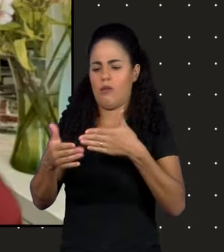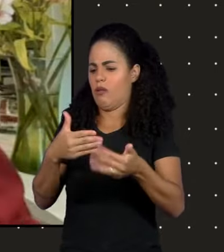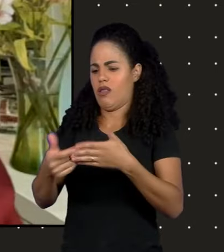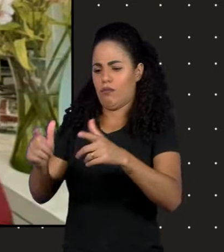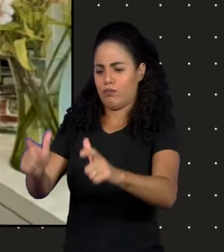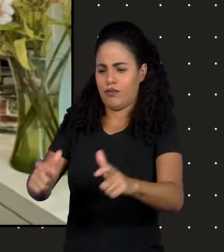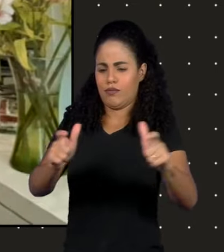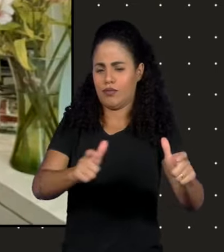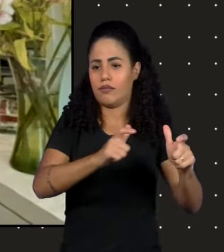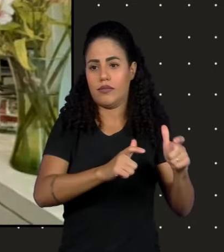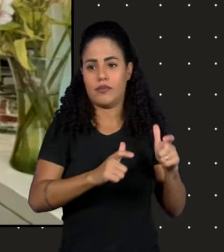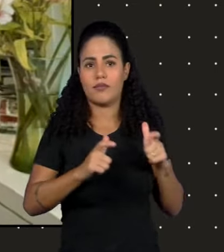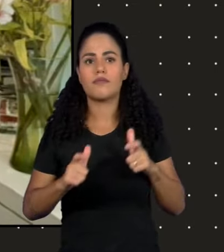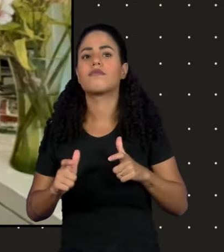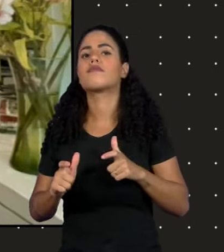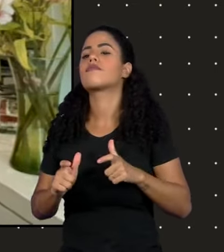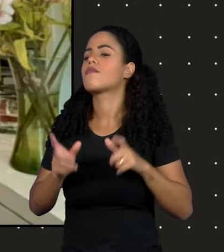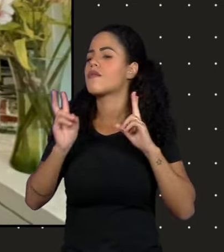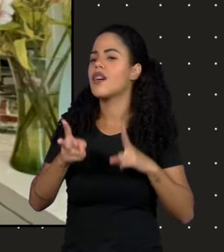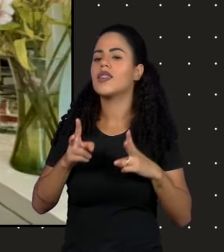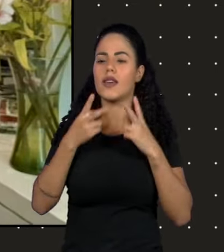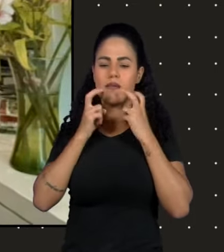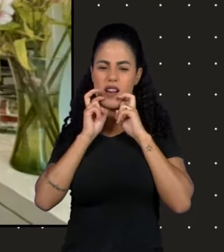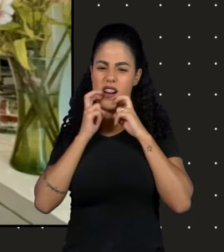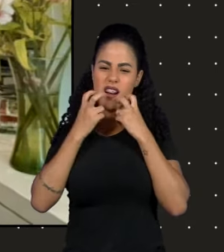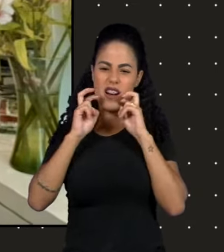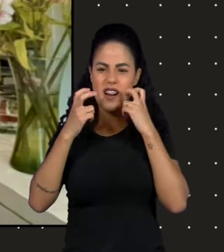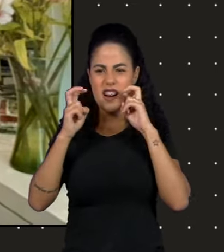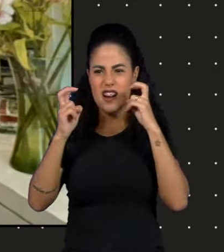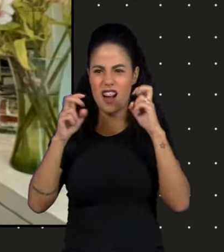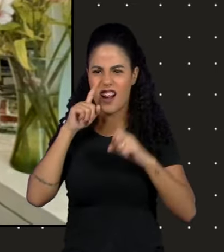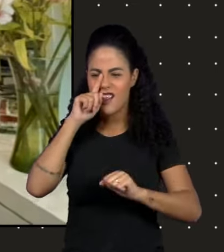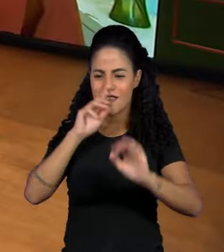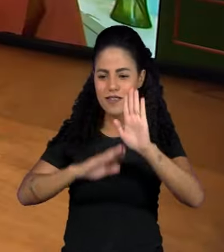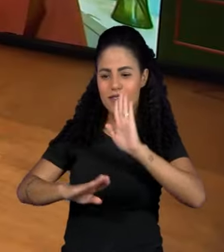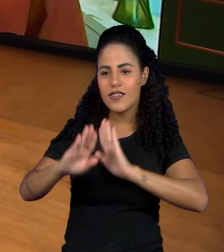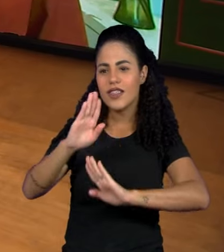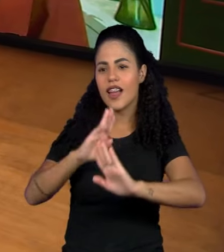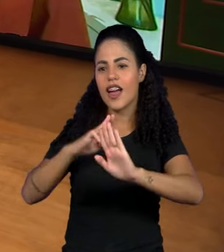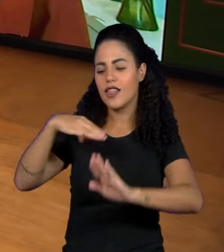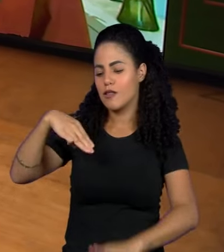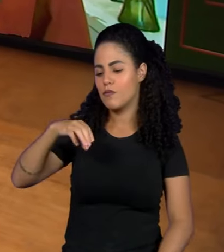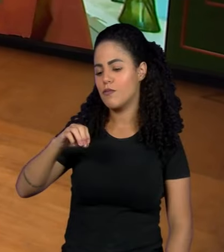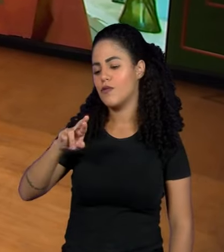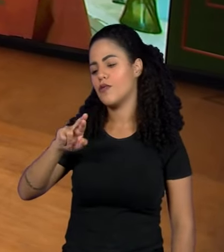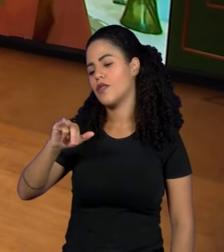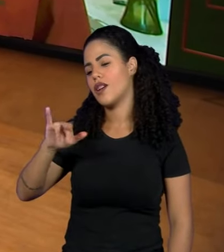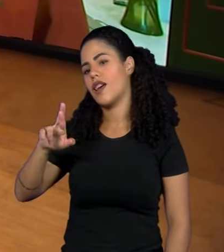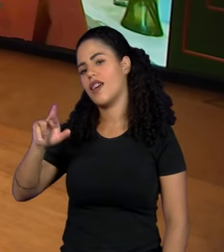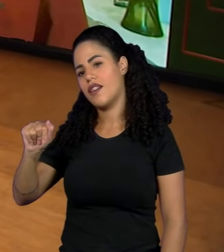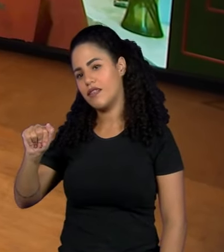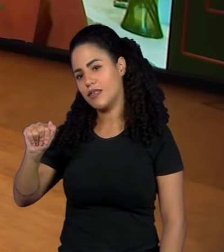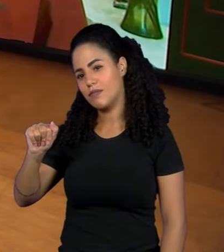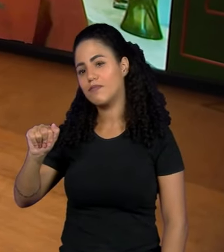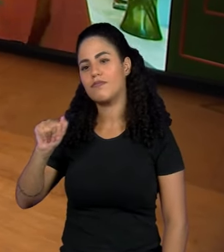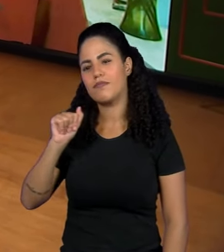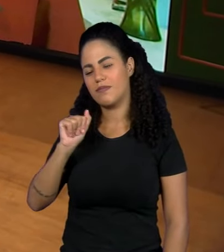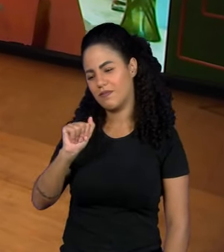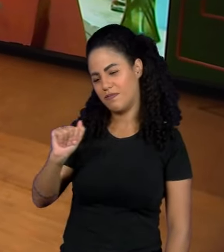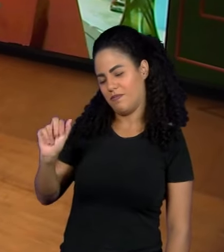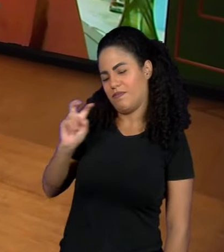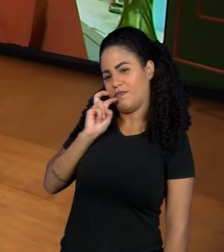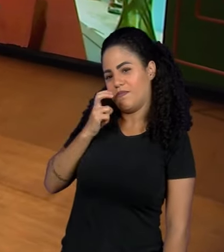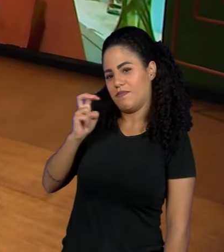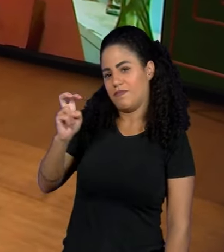circunstância, em qualquer lugar, esse grito de guerra, eu sempre brinquei com ele. "Cuidado, Moreira", com entonação